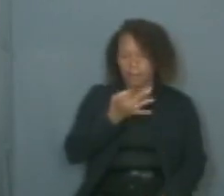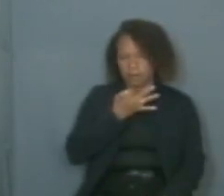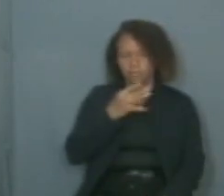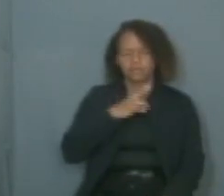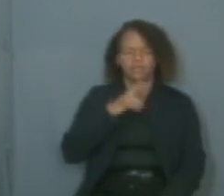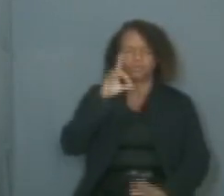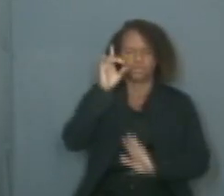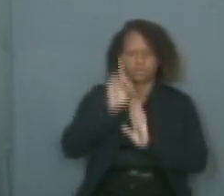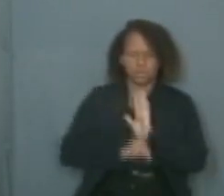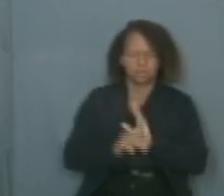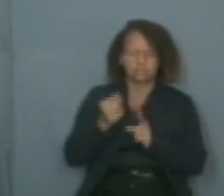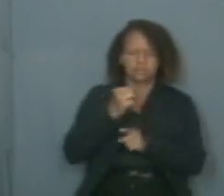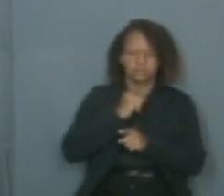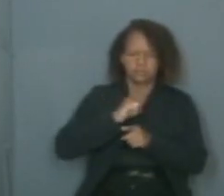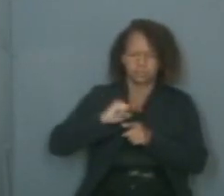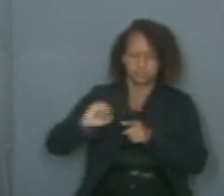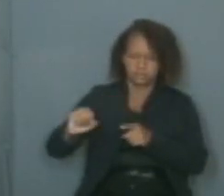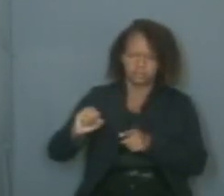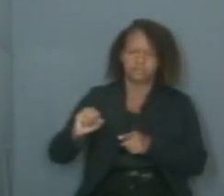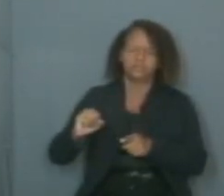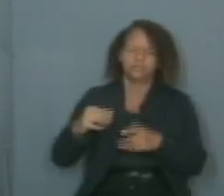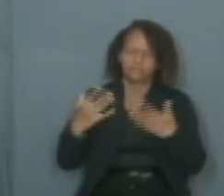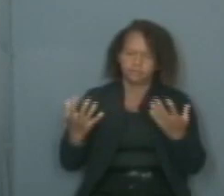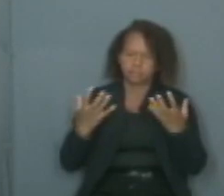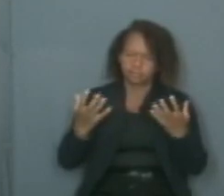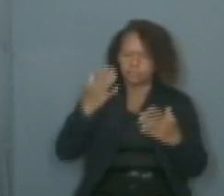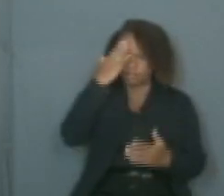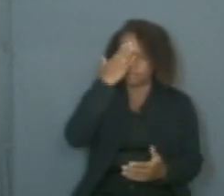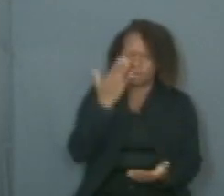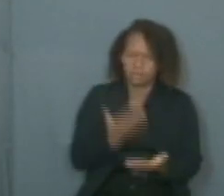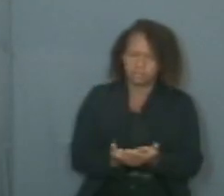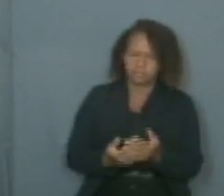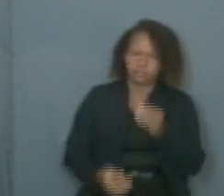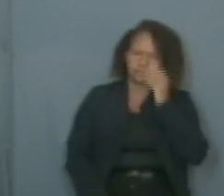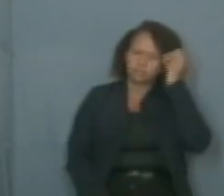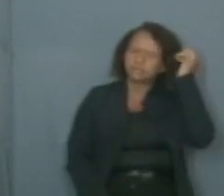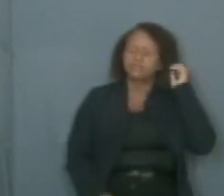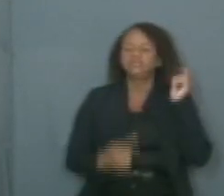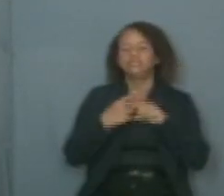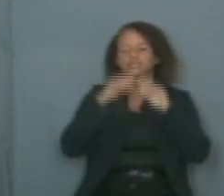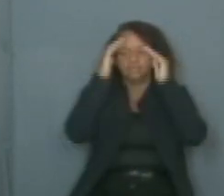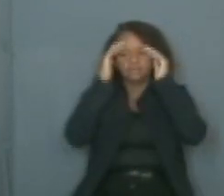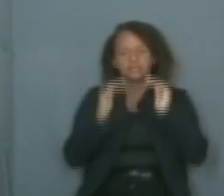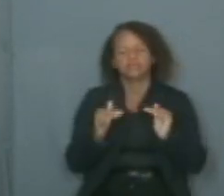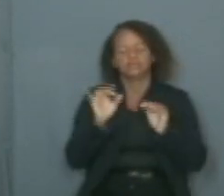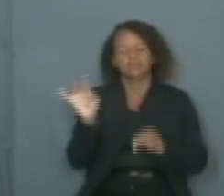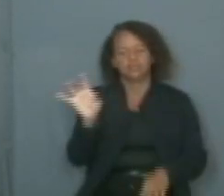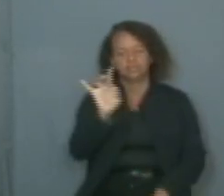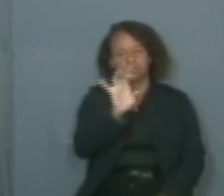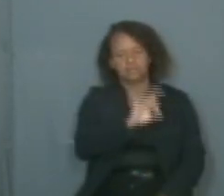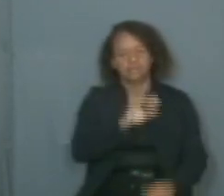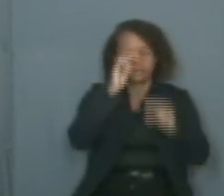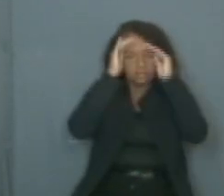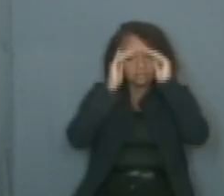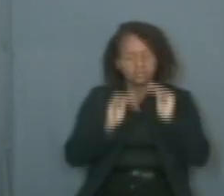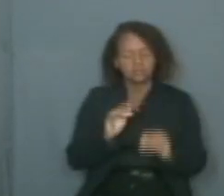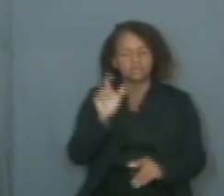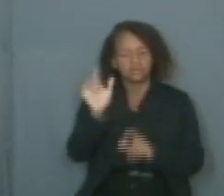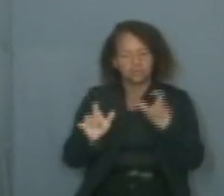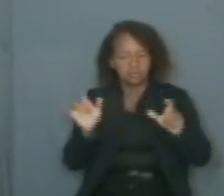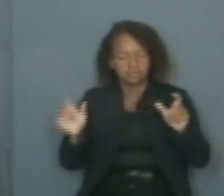tem o direito de defender aquilo que acredita, mas respeitando o próximo, respeitando o